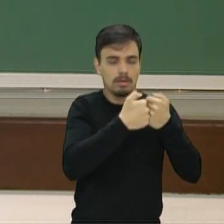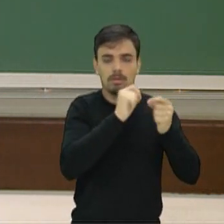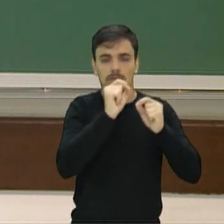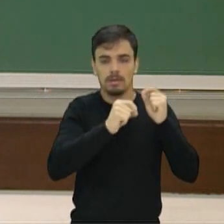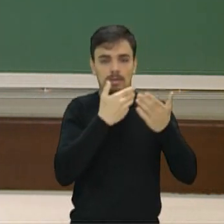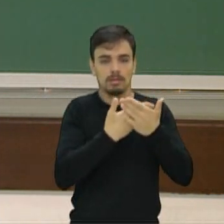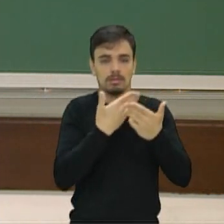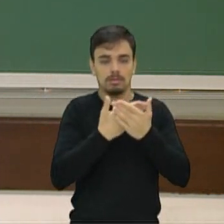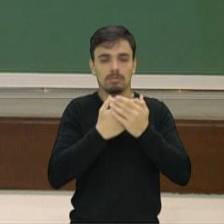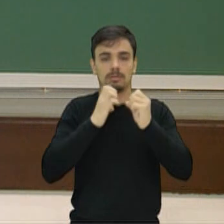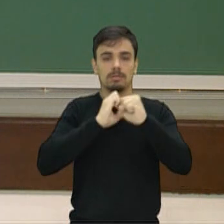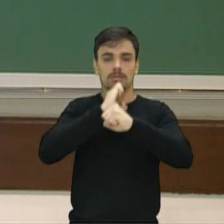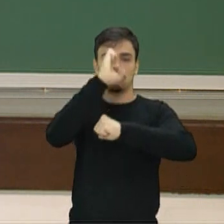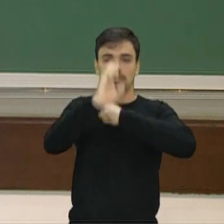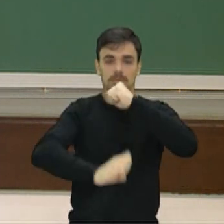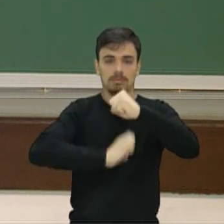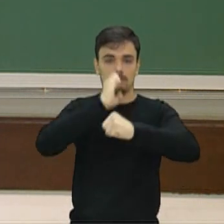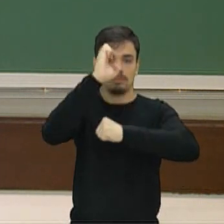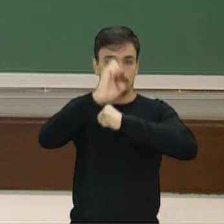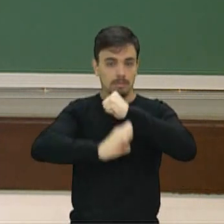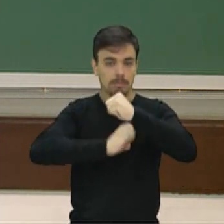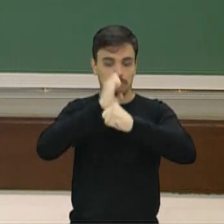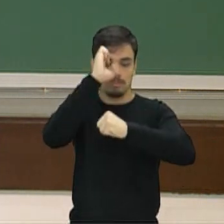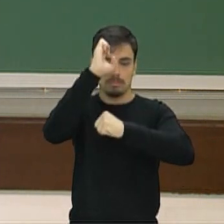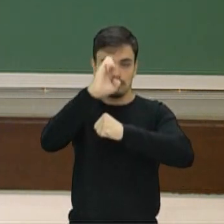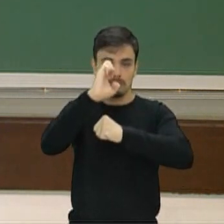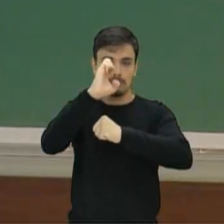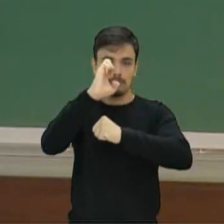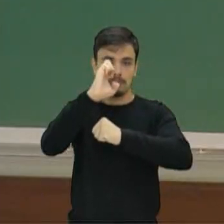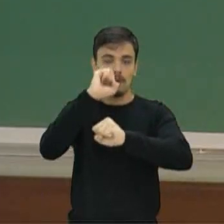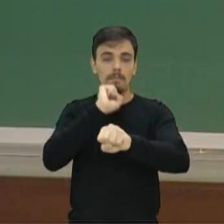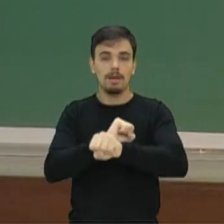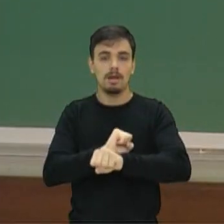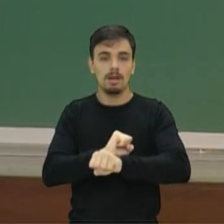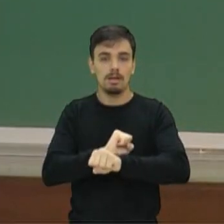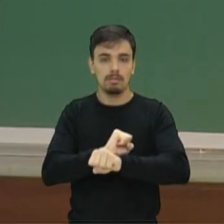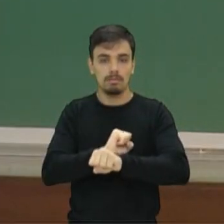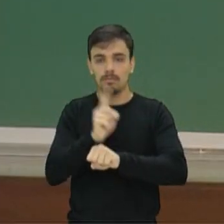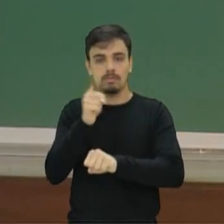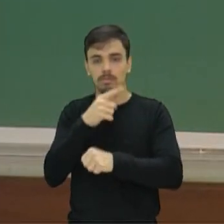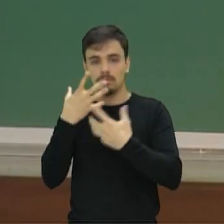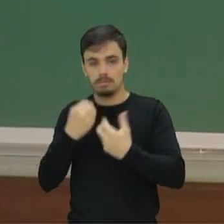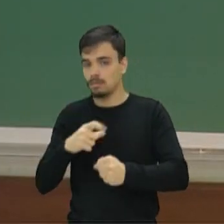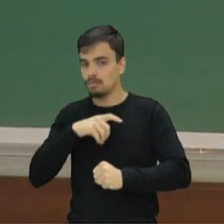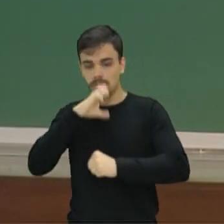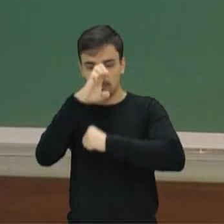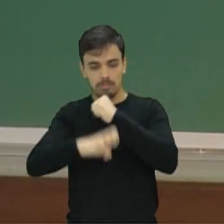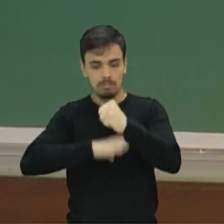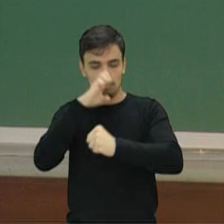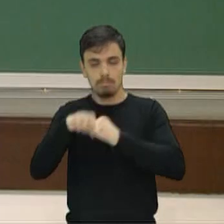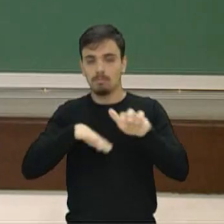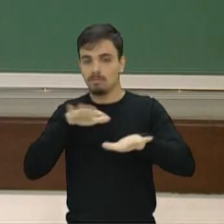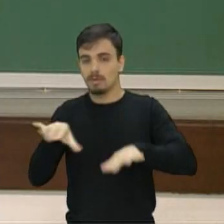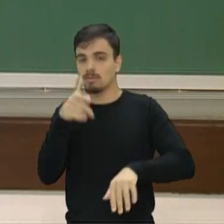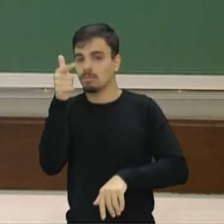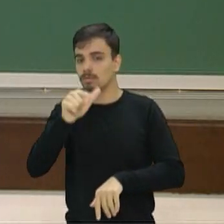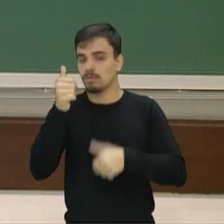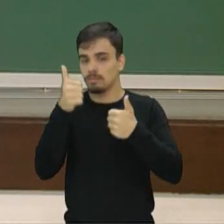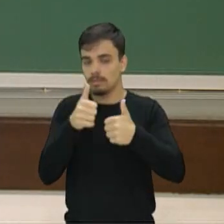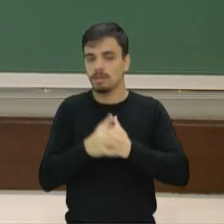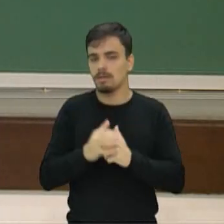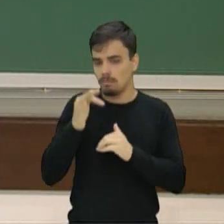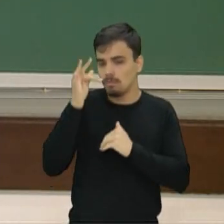mas com eles parados. O elétron parado, você não considera o movimento do elétron. Vai ter lá